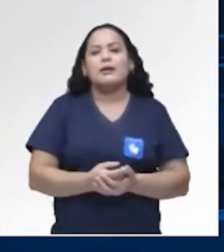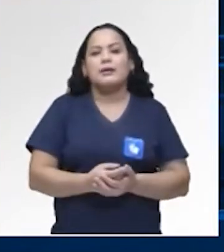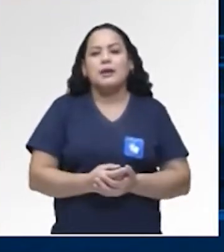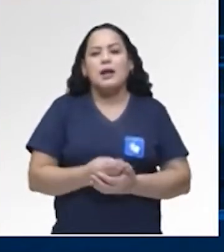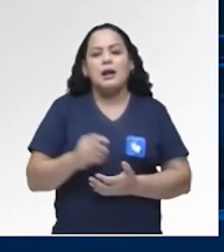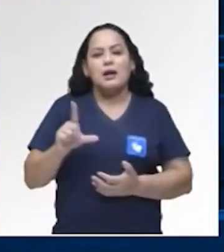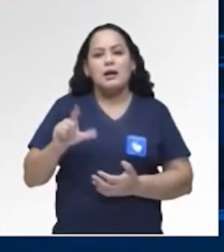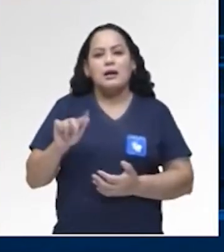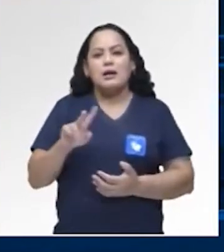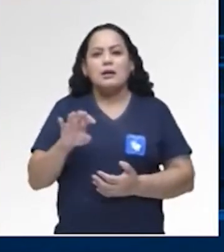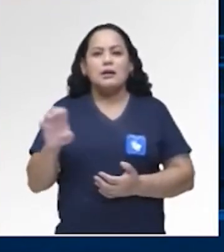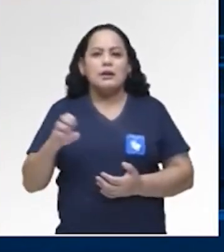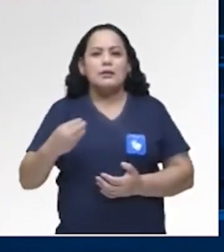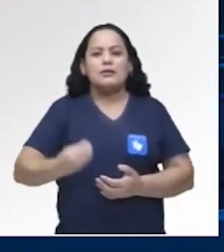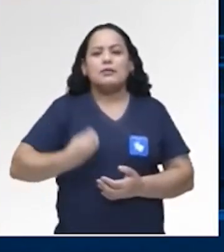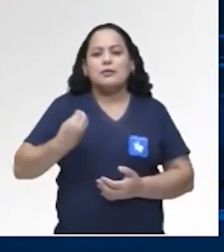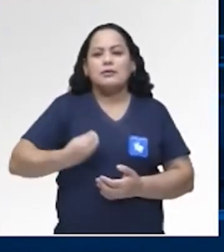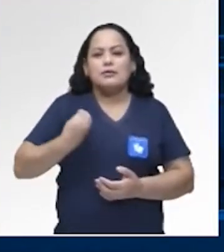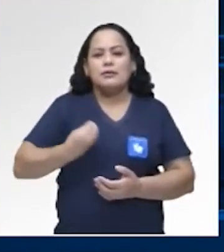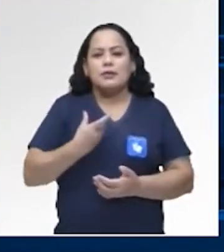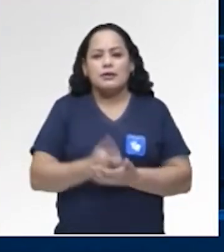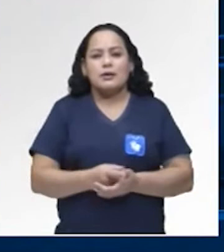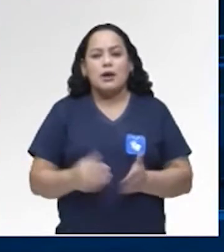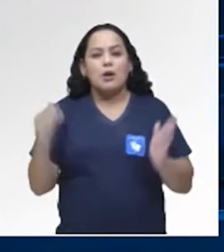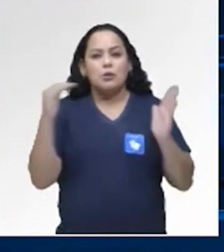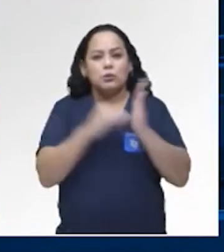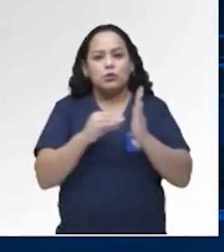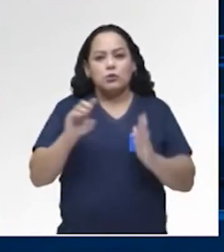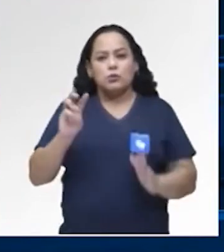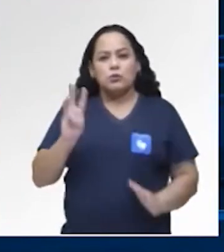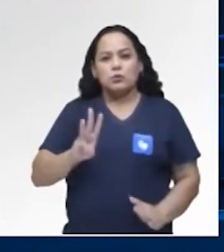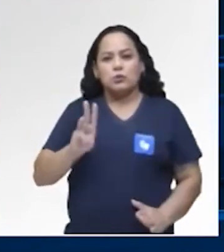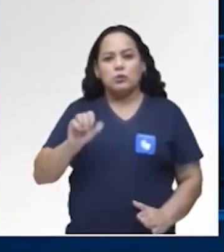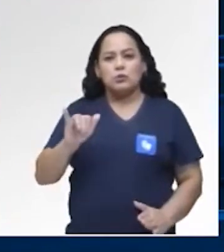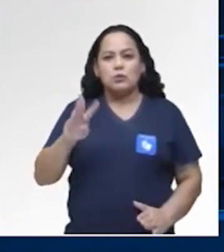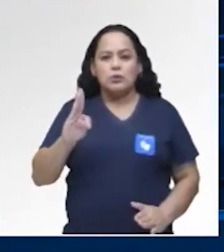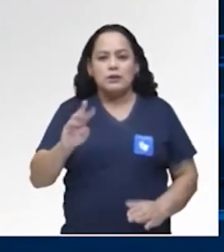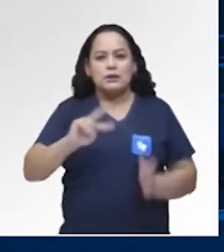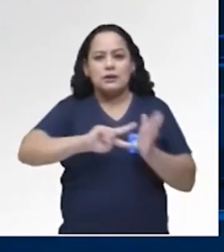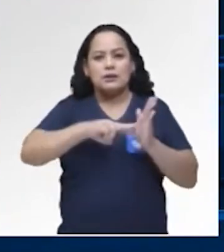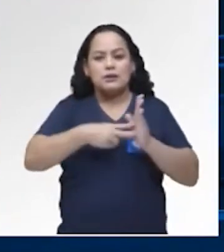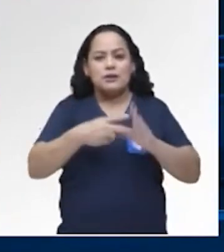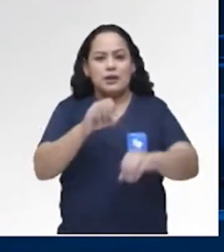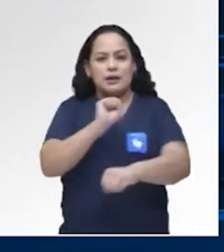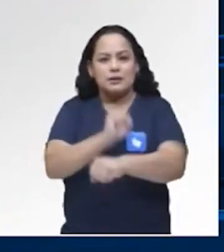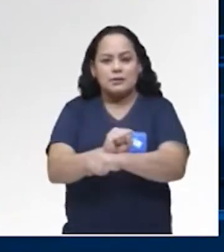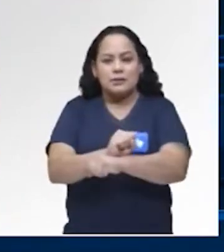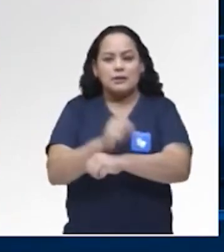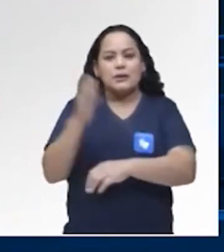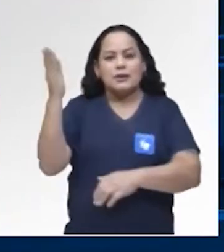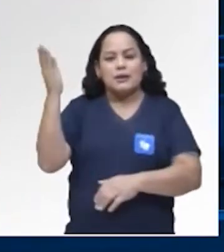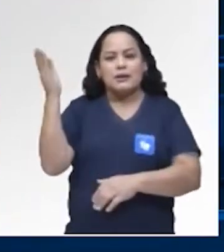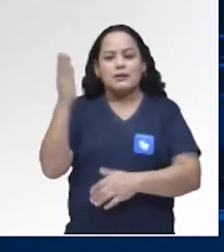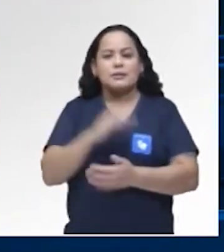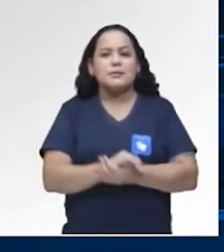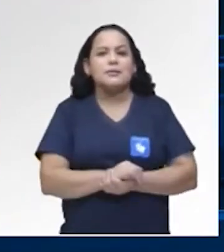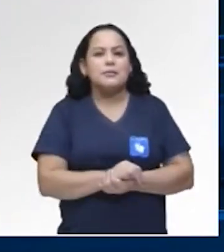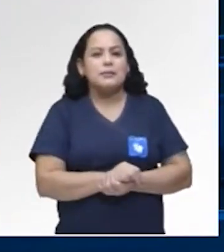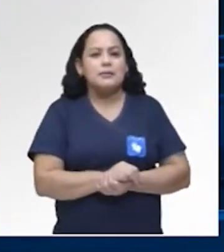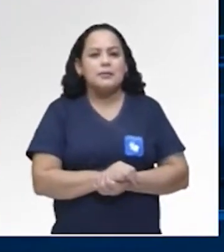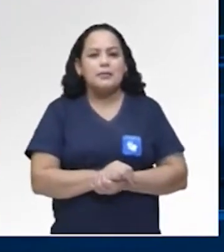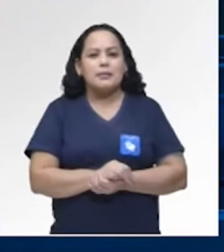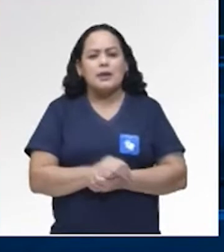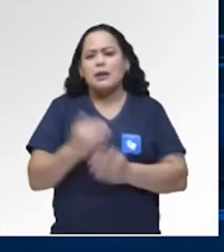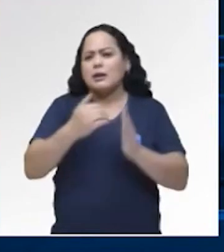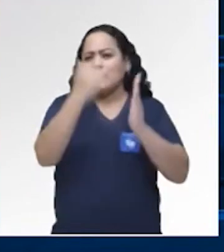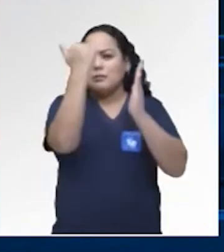pronúncia, tá? E por último nós temos wait, wait, que é esperar. Então a lista de verbos share,